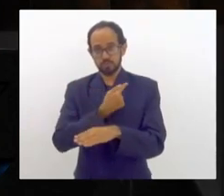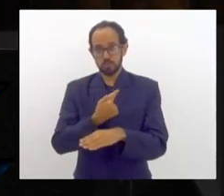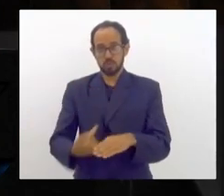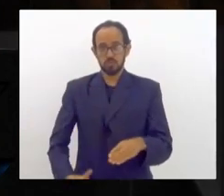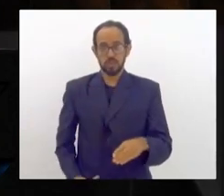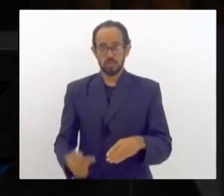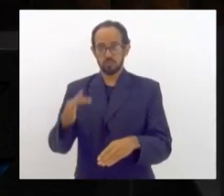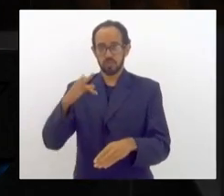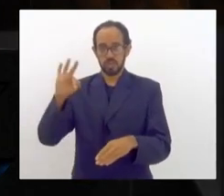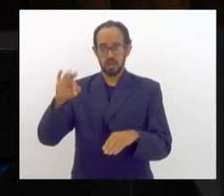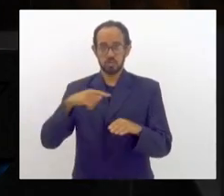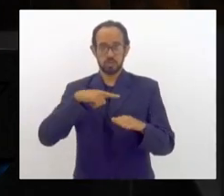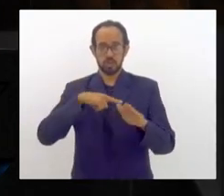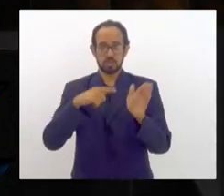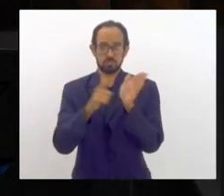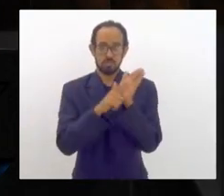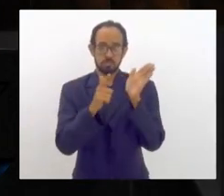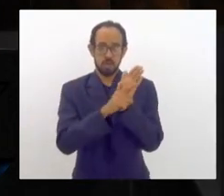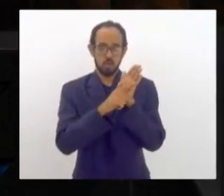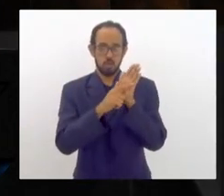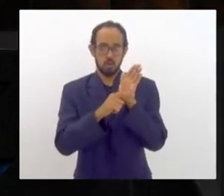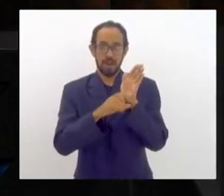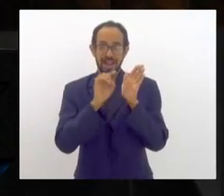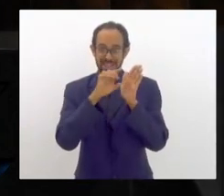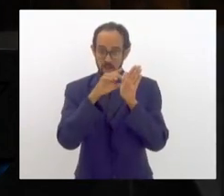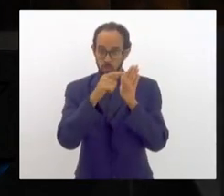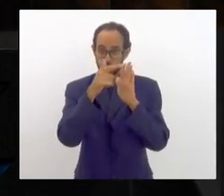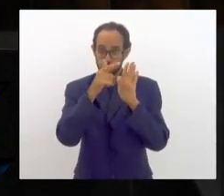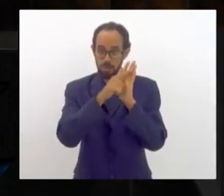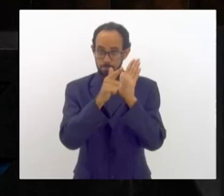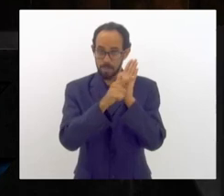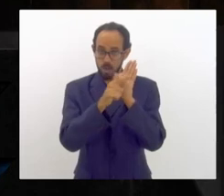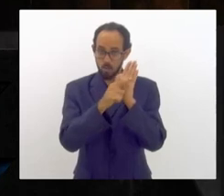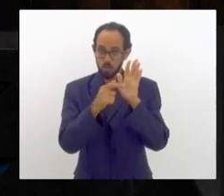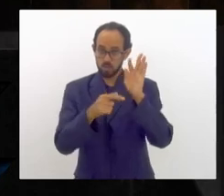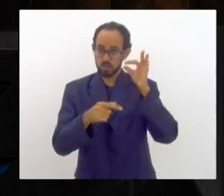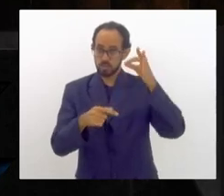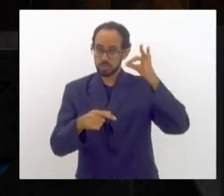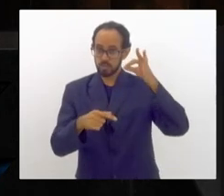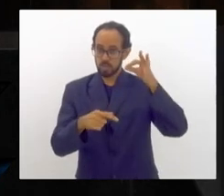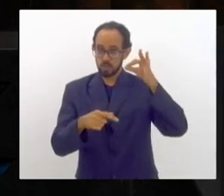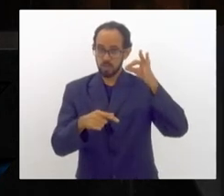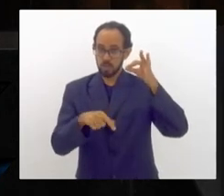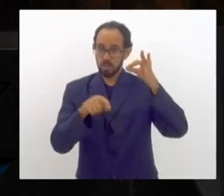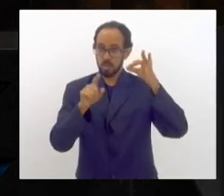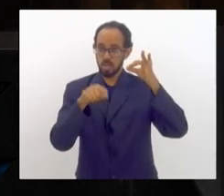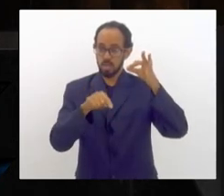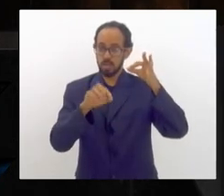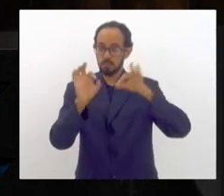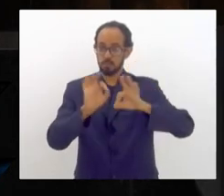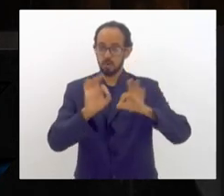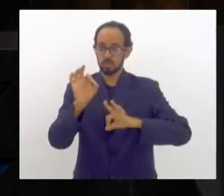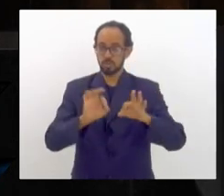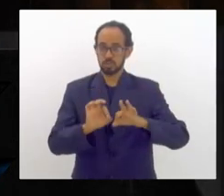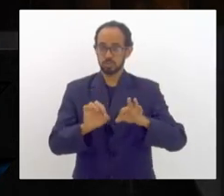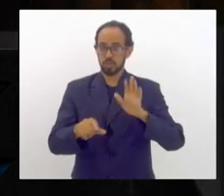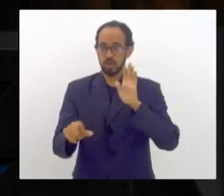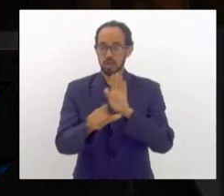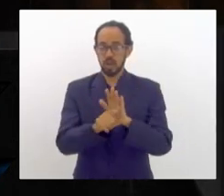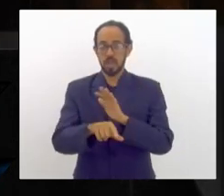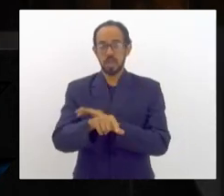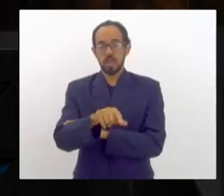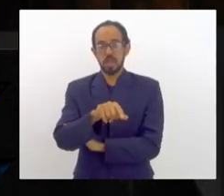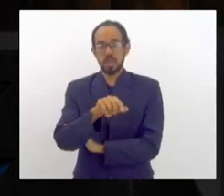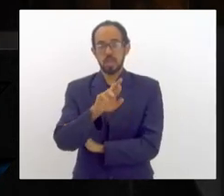papelão aqui, tá vendo isso aqui? Cada folha dessa aqui, cada folha dessa aqui representa os projetos da Lei Rouanet,